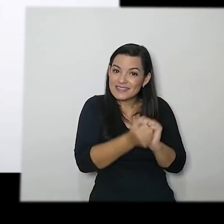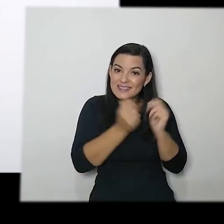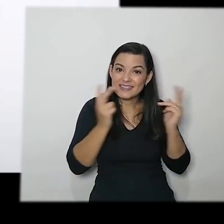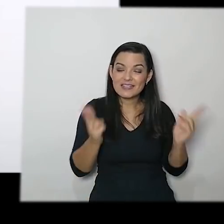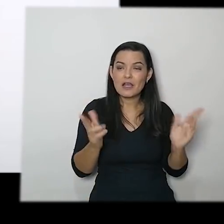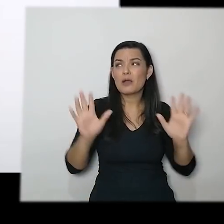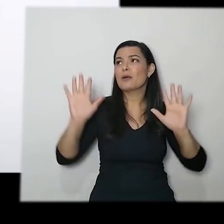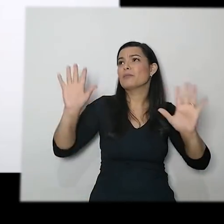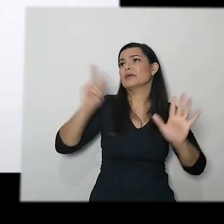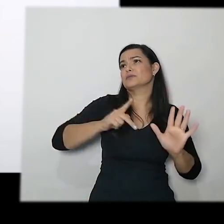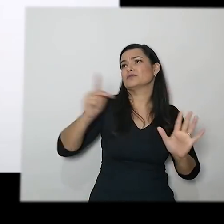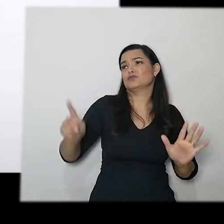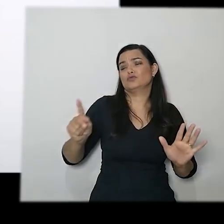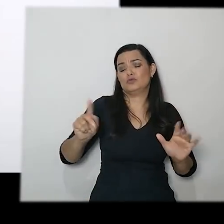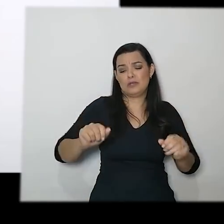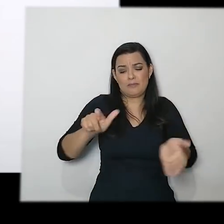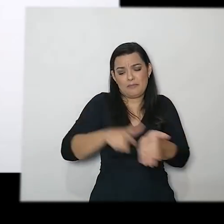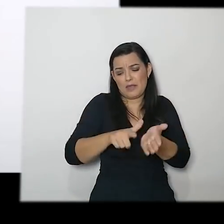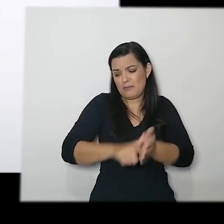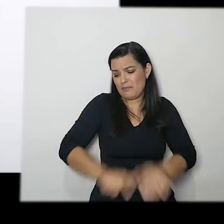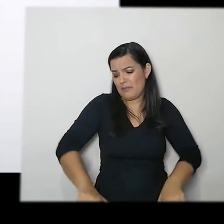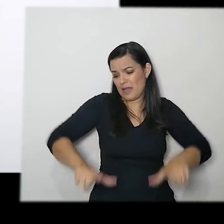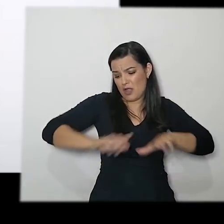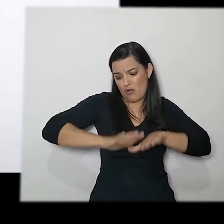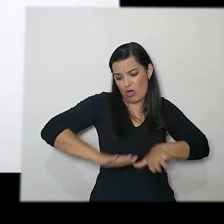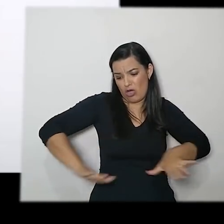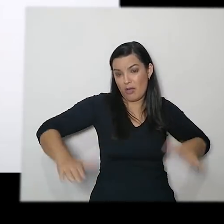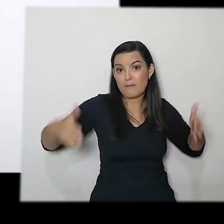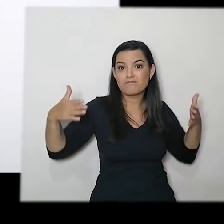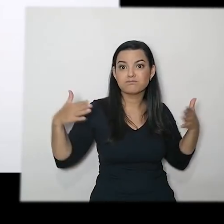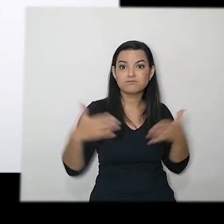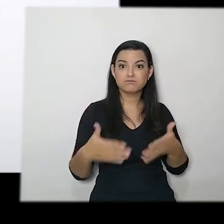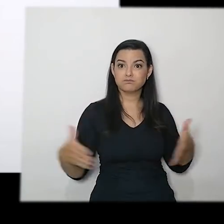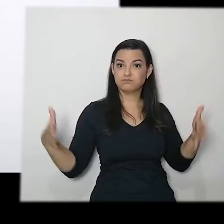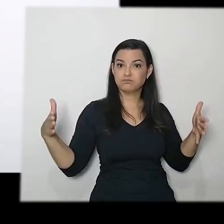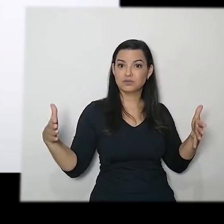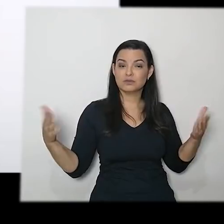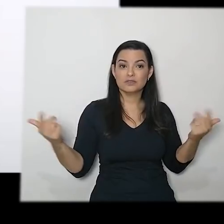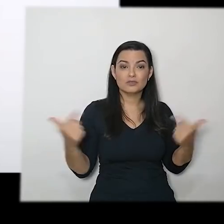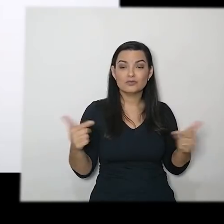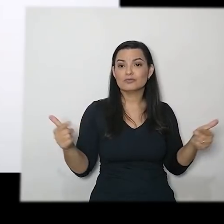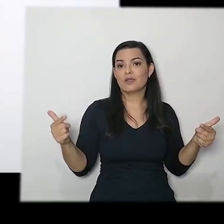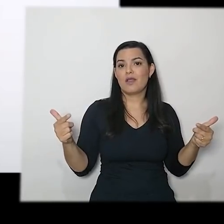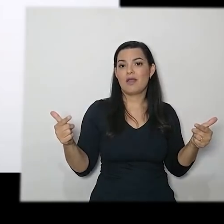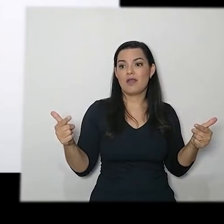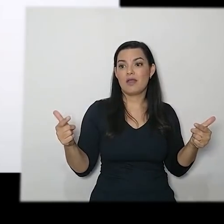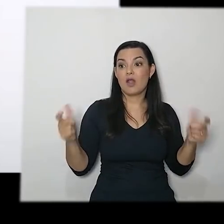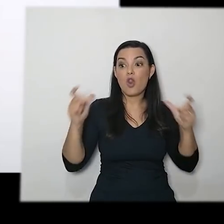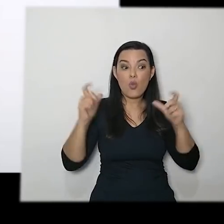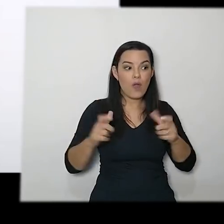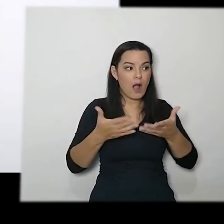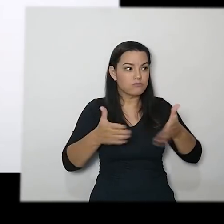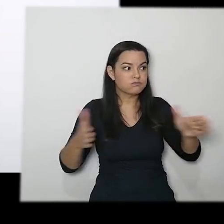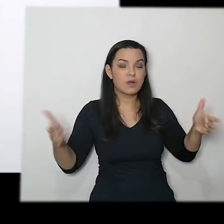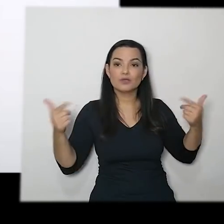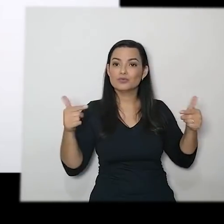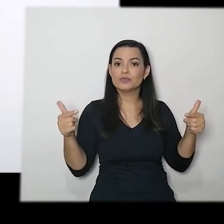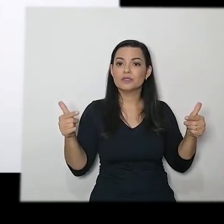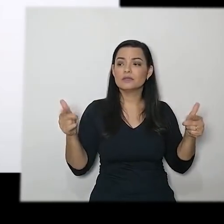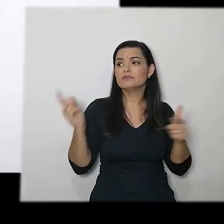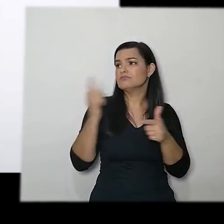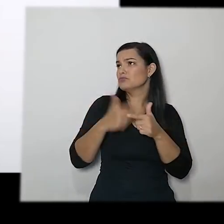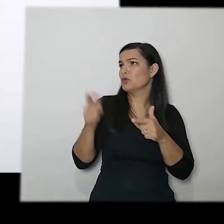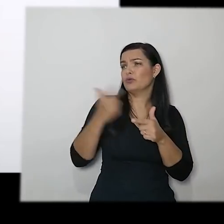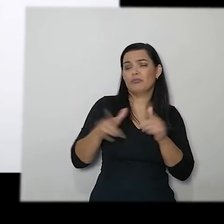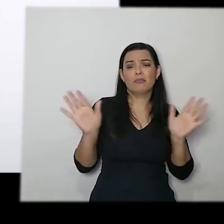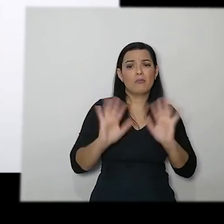papel gigante, nem esse espaço tão grande. Não tem problema, a gente pode fazer no chão do